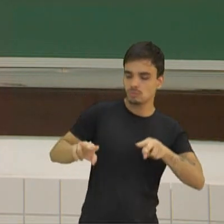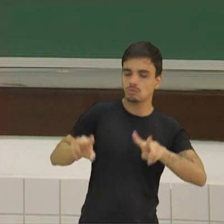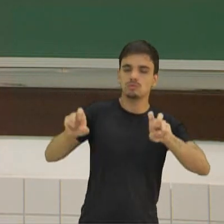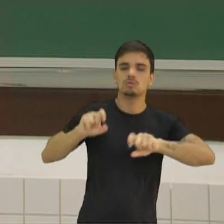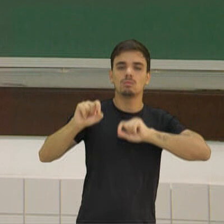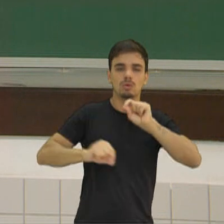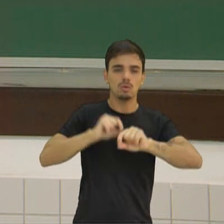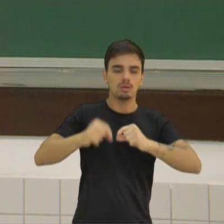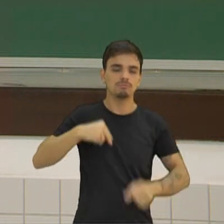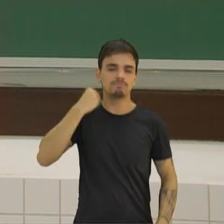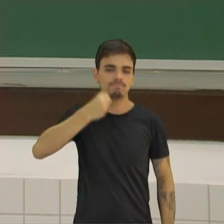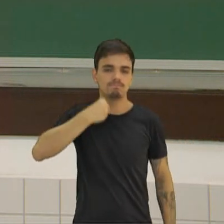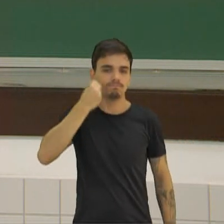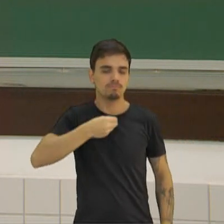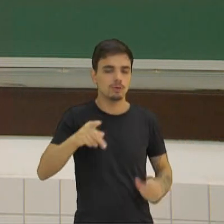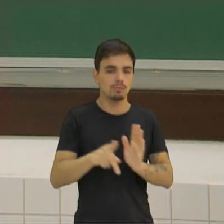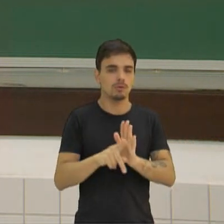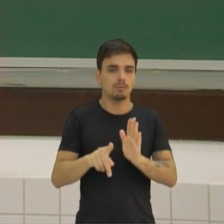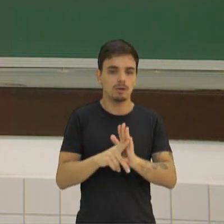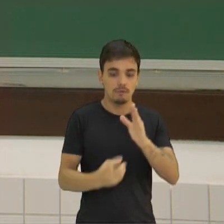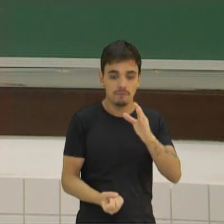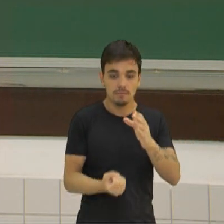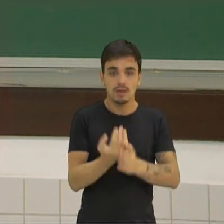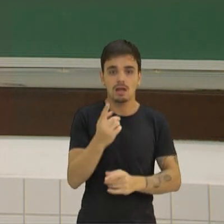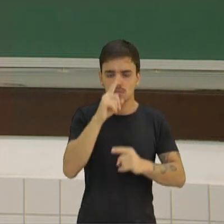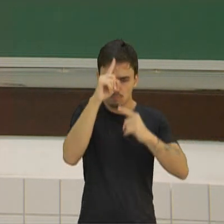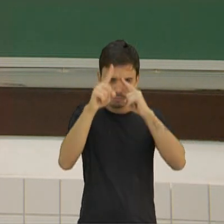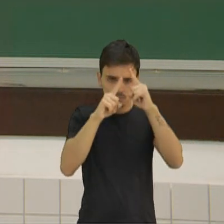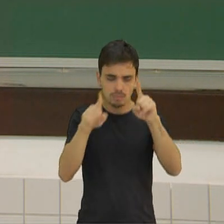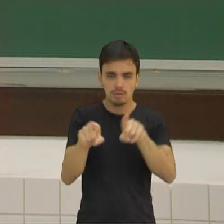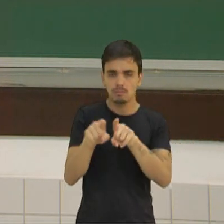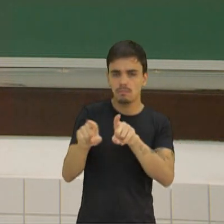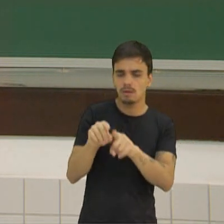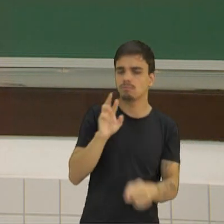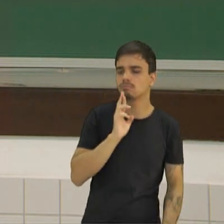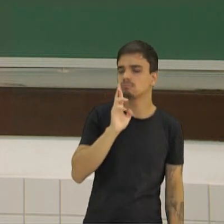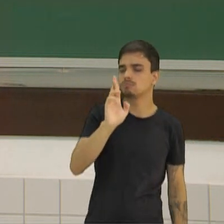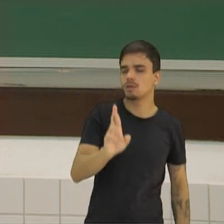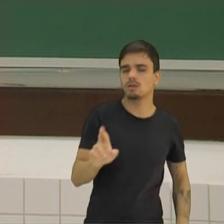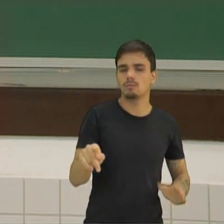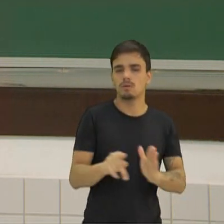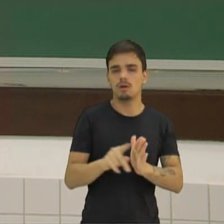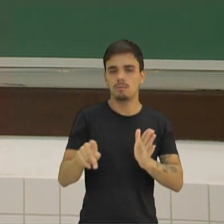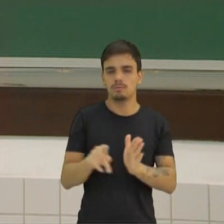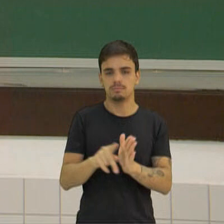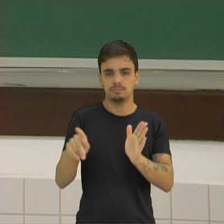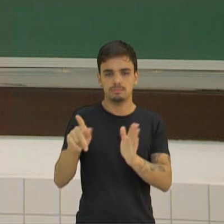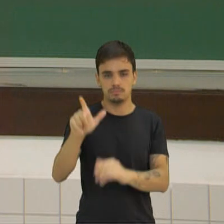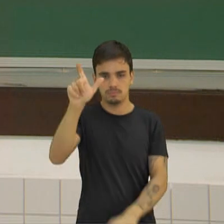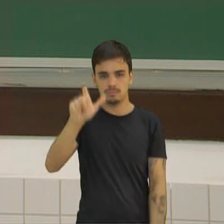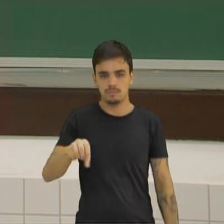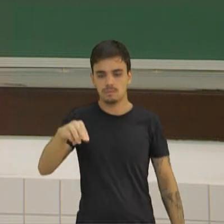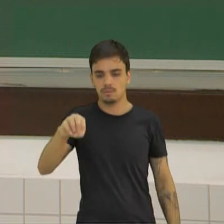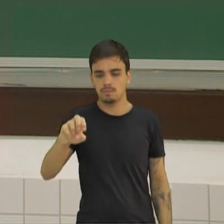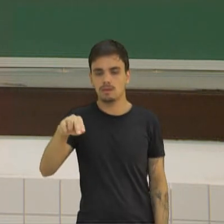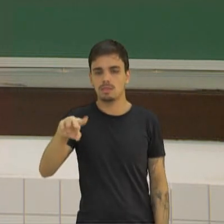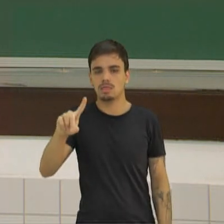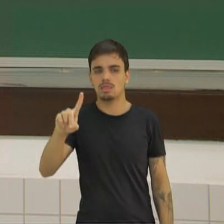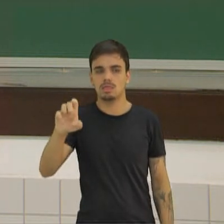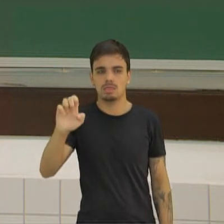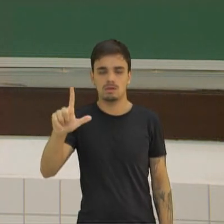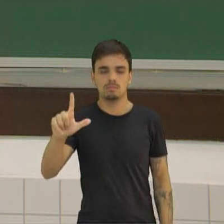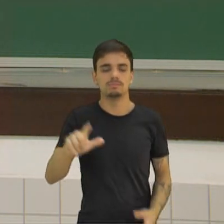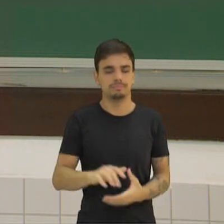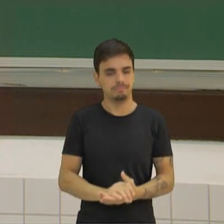um pouquinho sobre Os experimentos realizados e resultados propostos por Gregor mendell